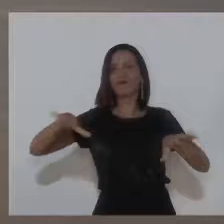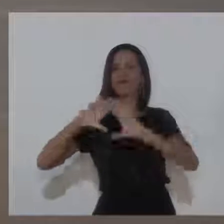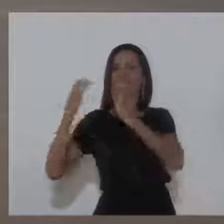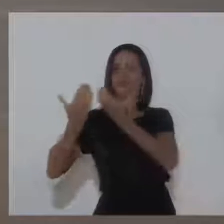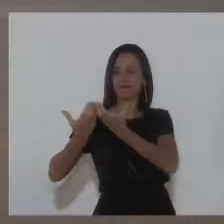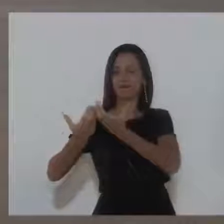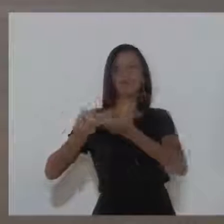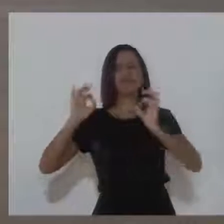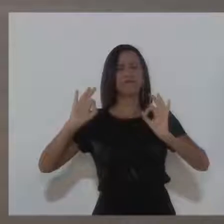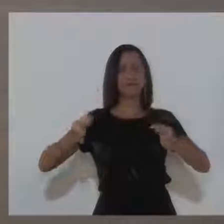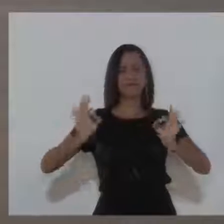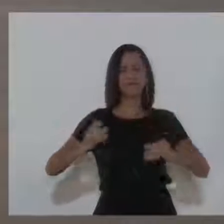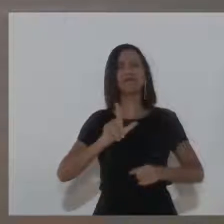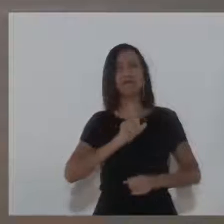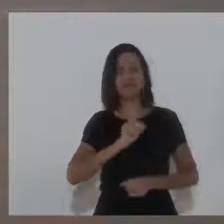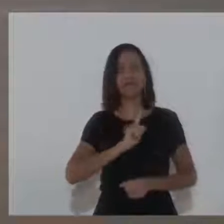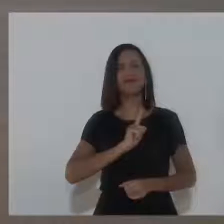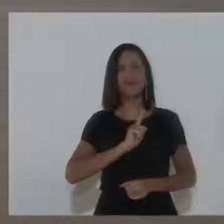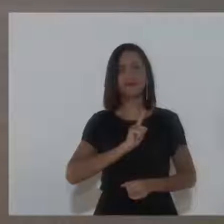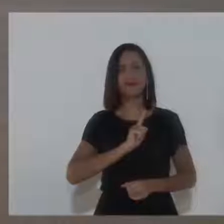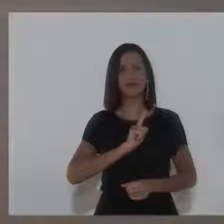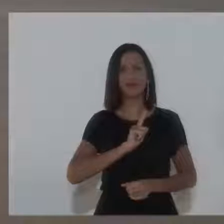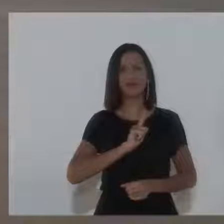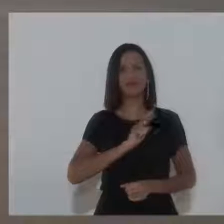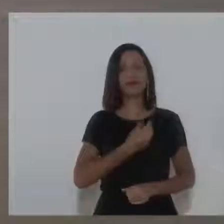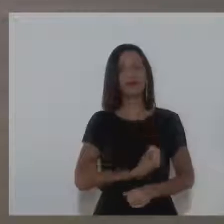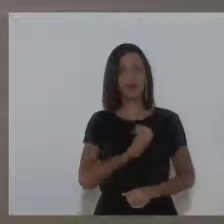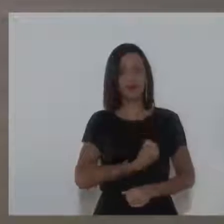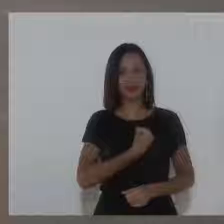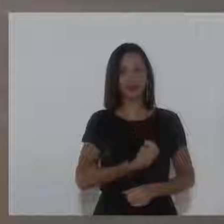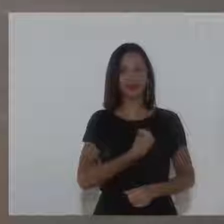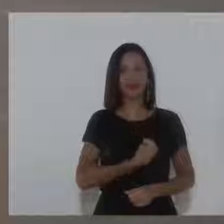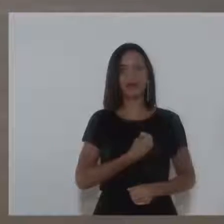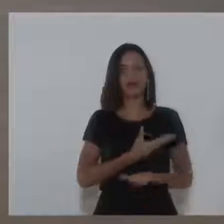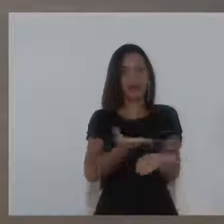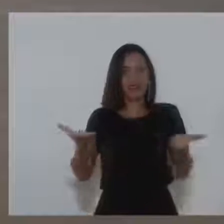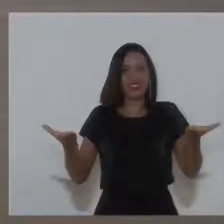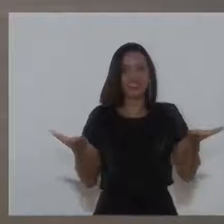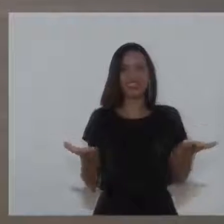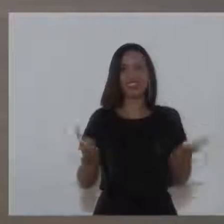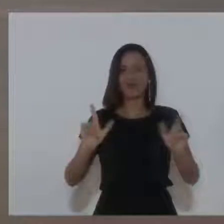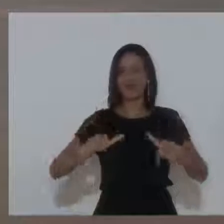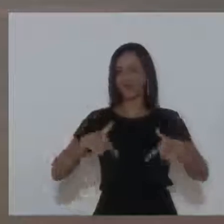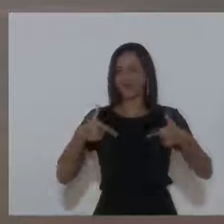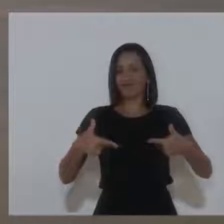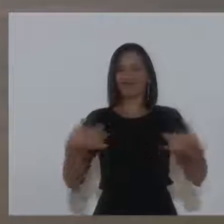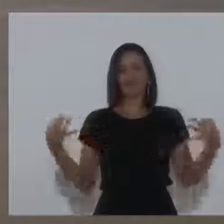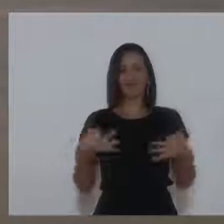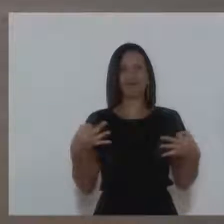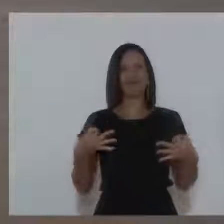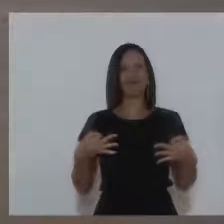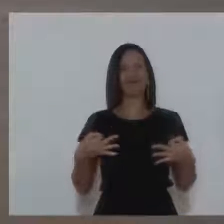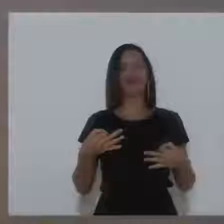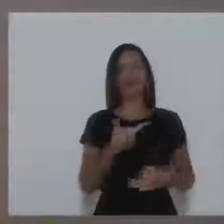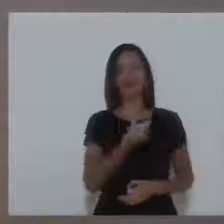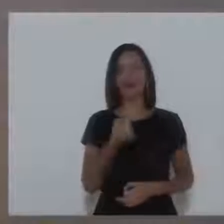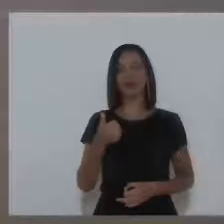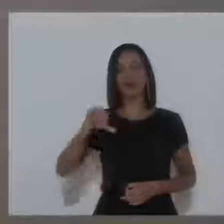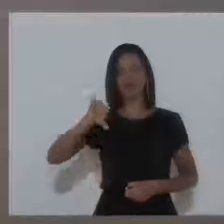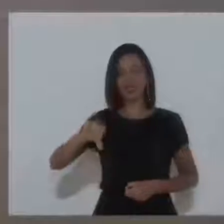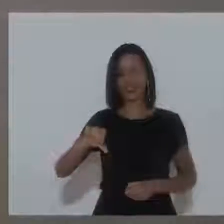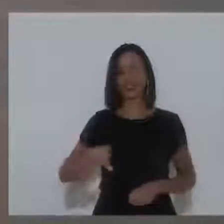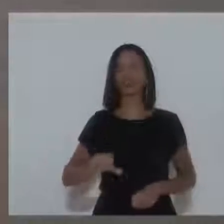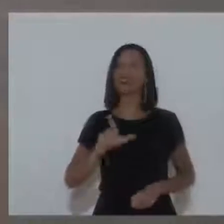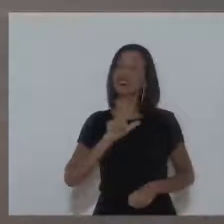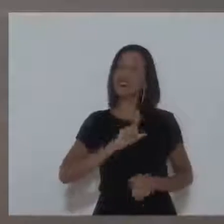certeza, com a certeza, né, que realizará a mesa um bom trabalho esse ano. Alguns assuntos, né,